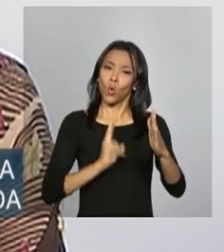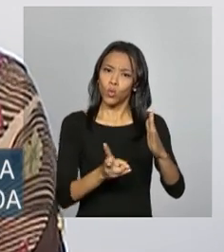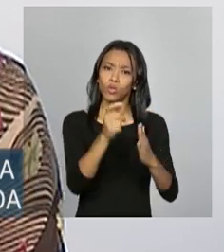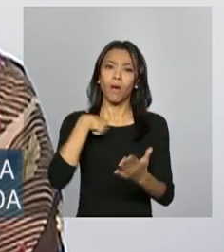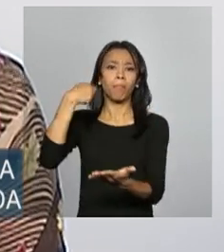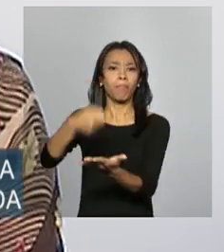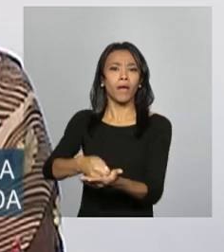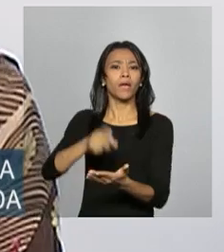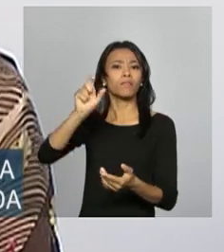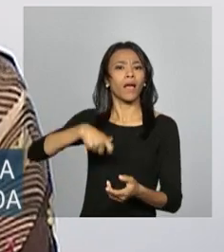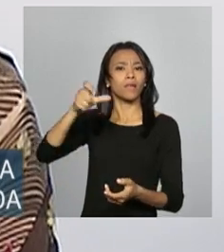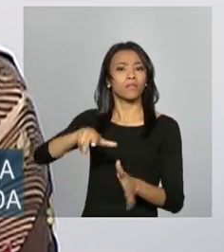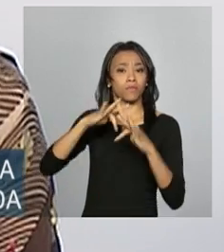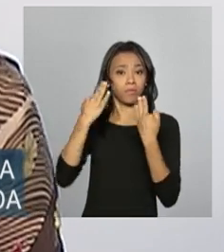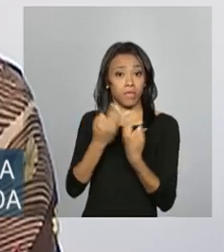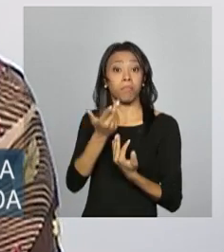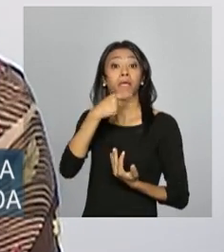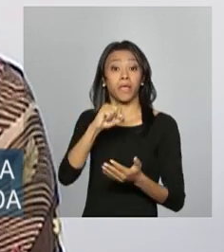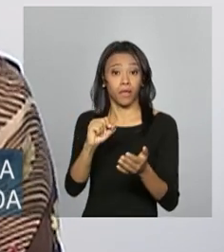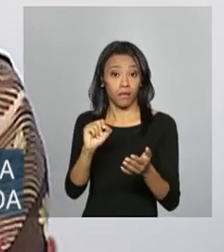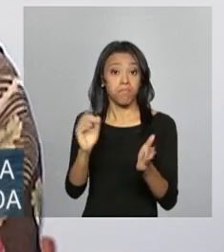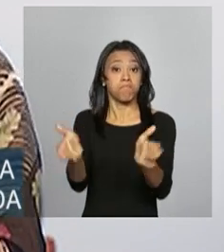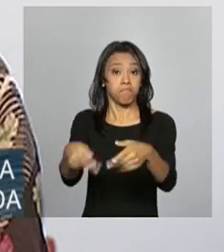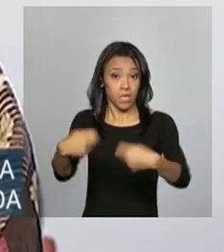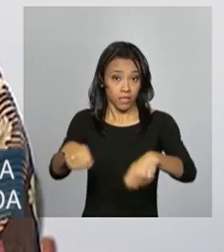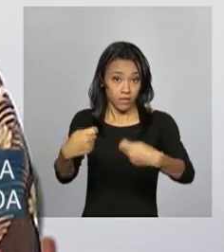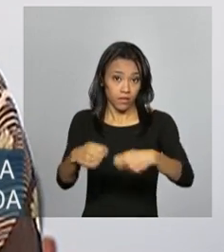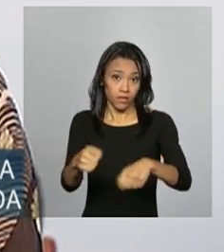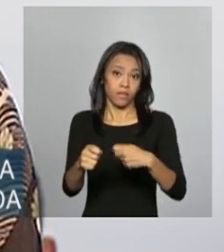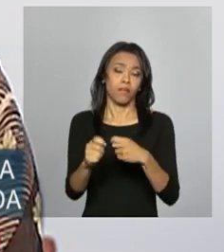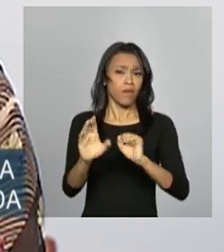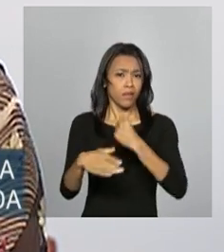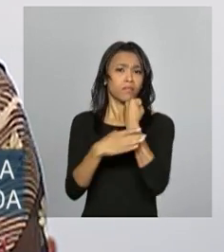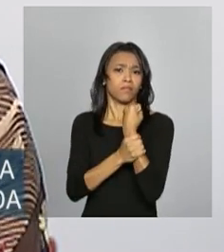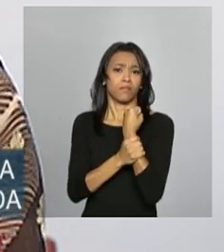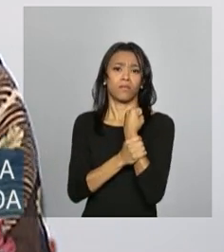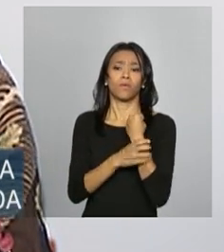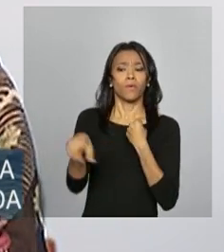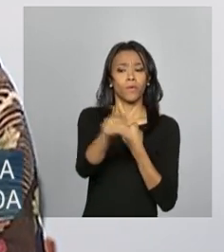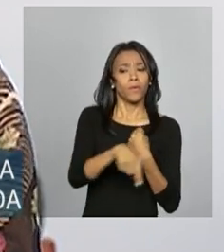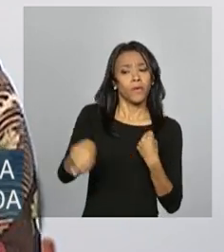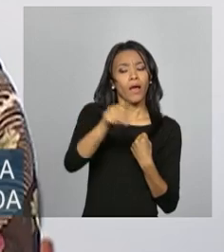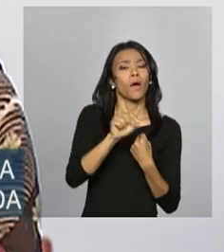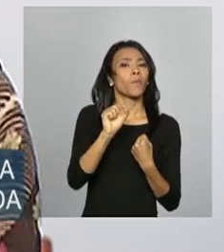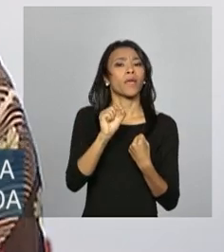Bolsa Família para quem precisa, por garantir